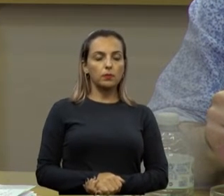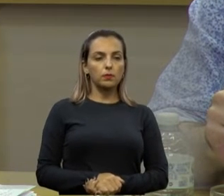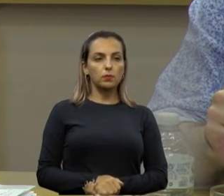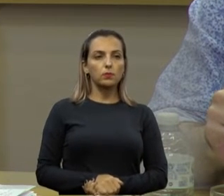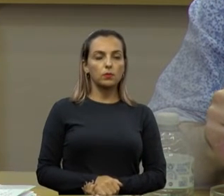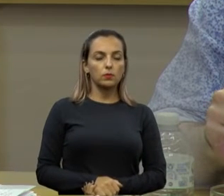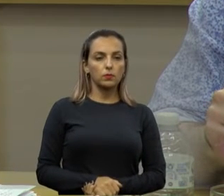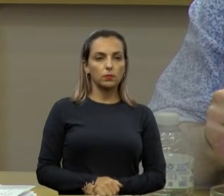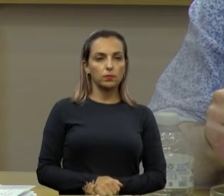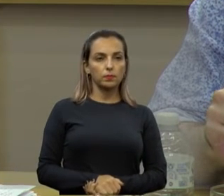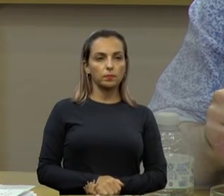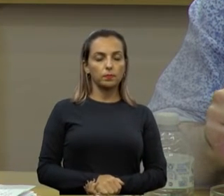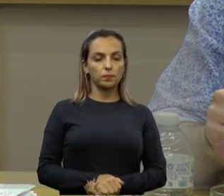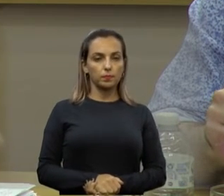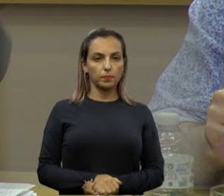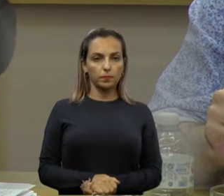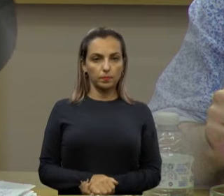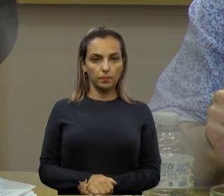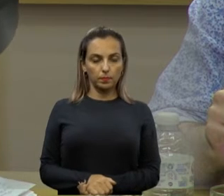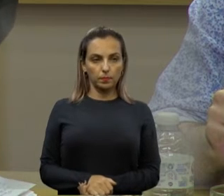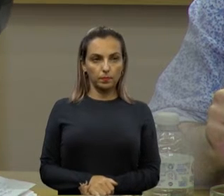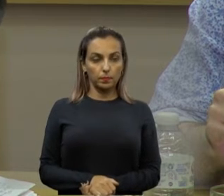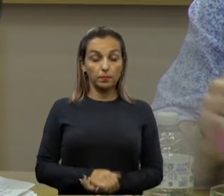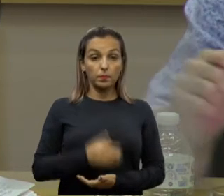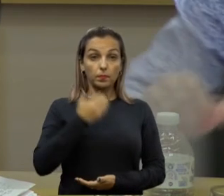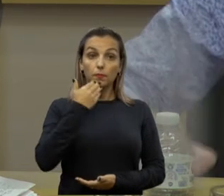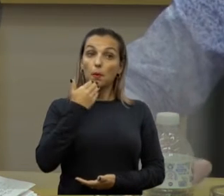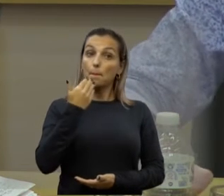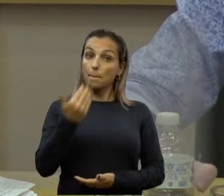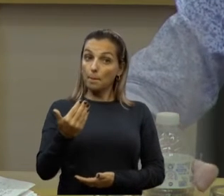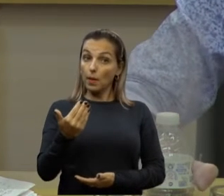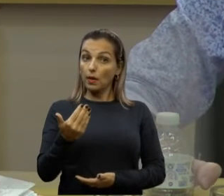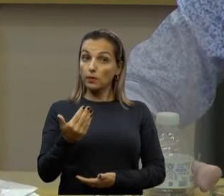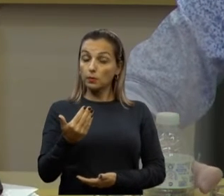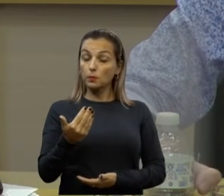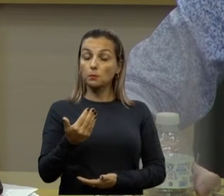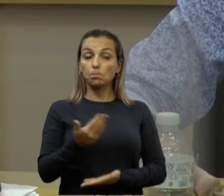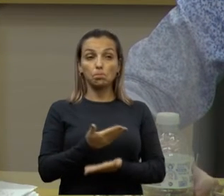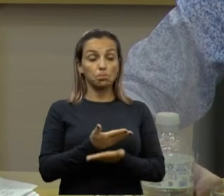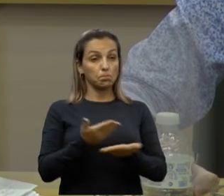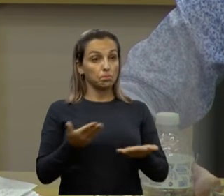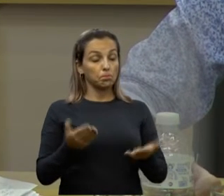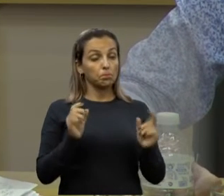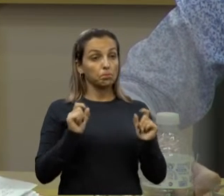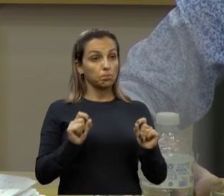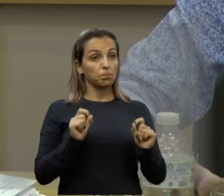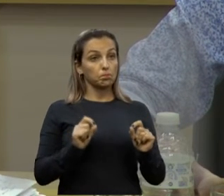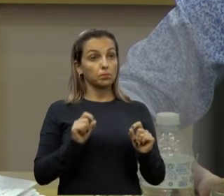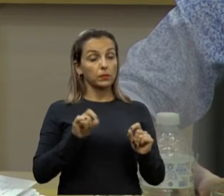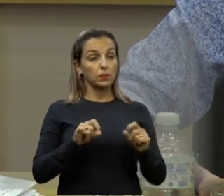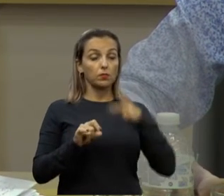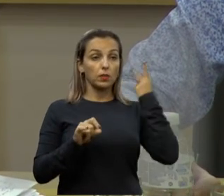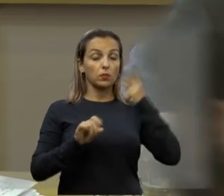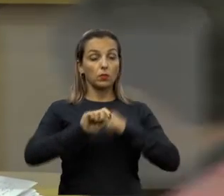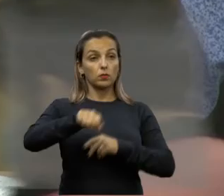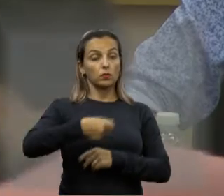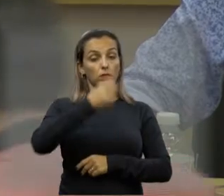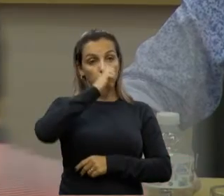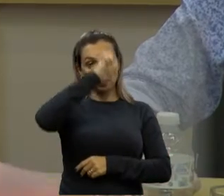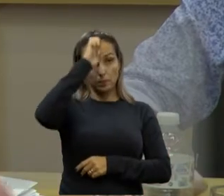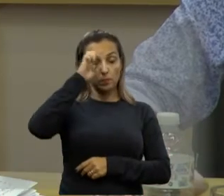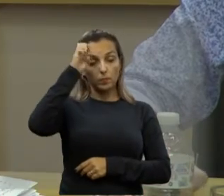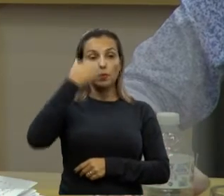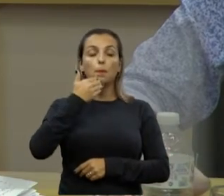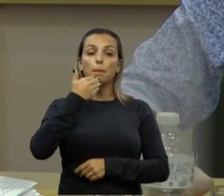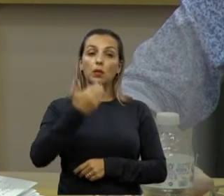não tem contemplado eu peço a gentileza até para a população que acompanha em casa sobre a do horário do seu real pode